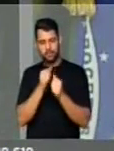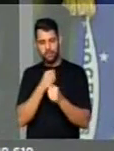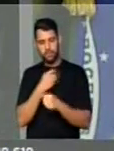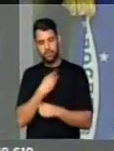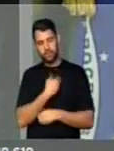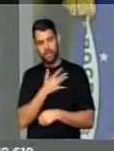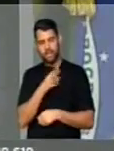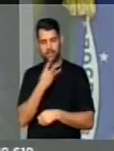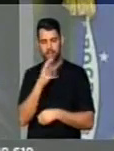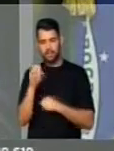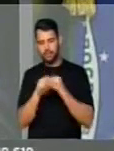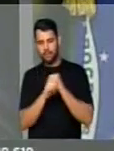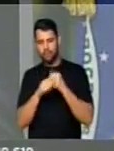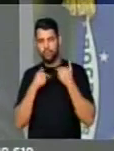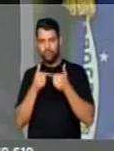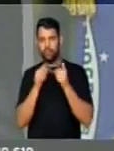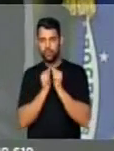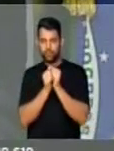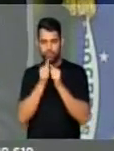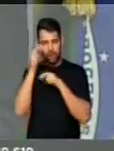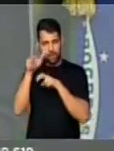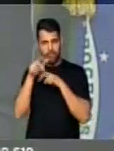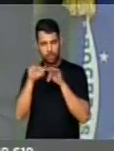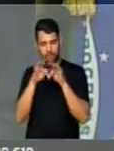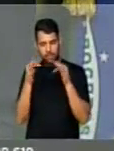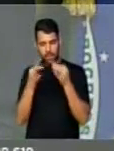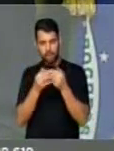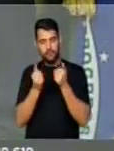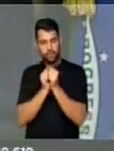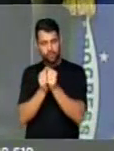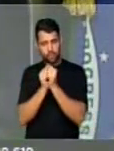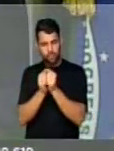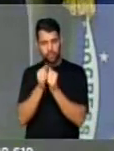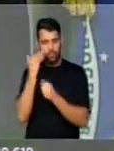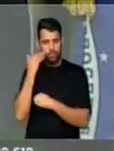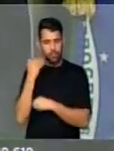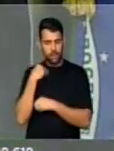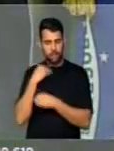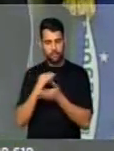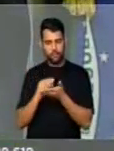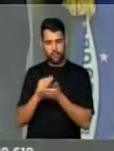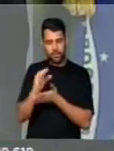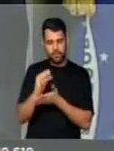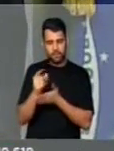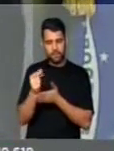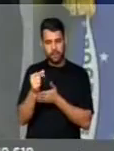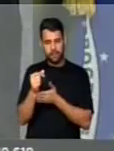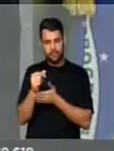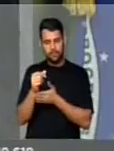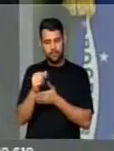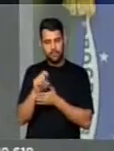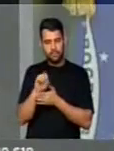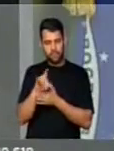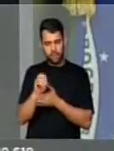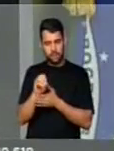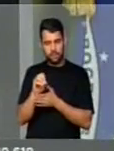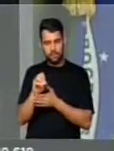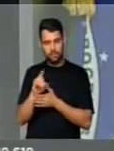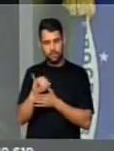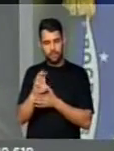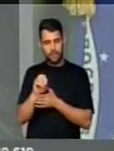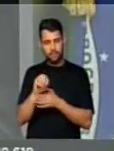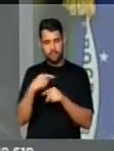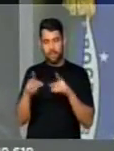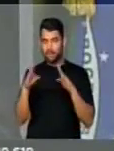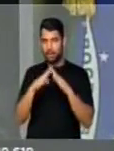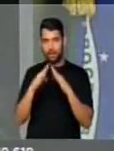quase 30 anos de luta junto aos agricultores familiares que o banco financiava o chiqueiro, o aviário, mas